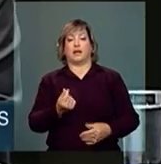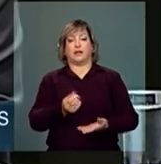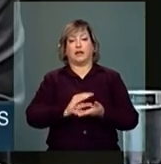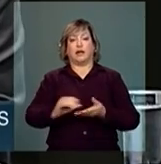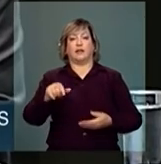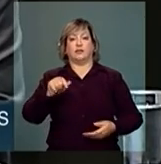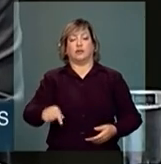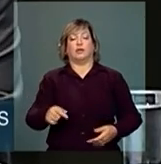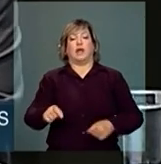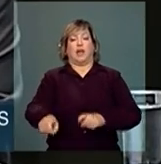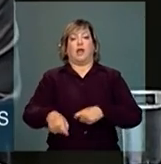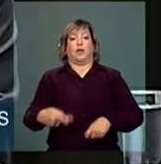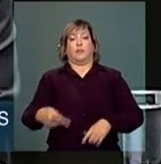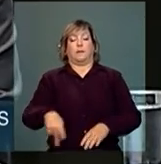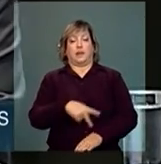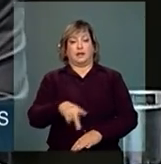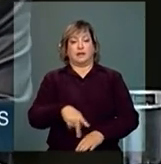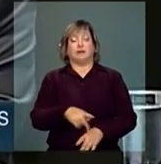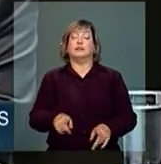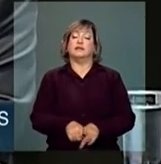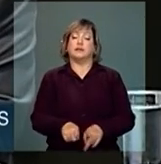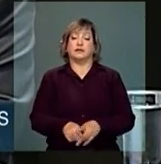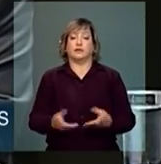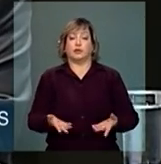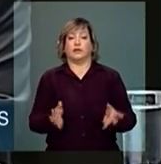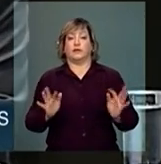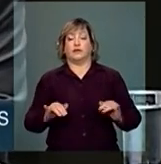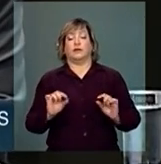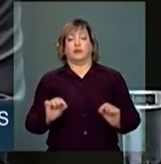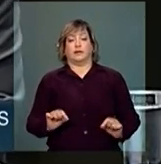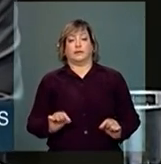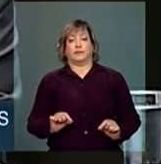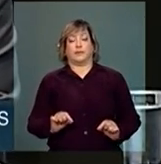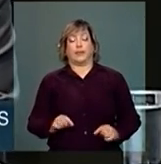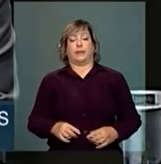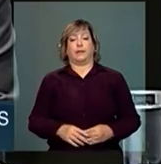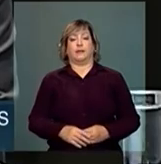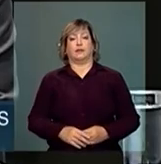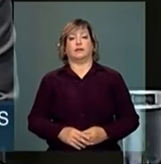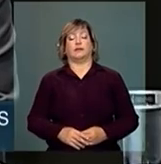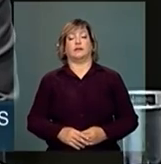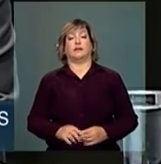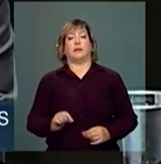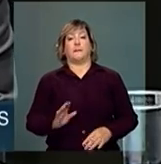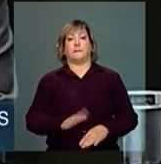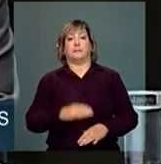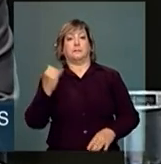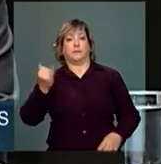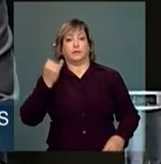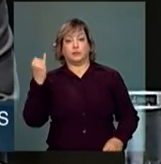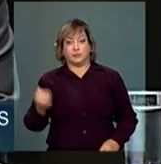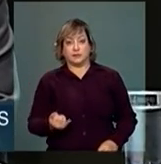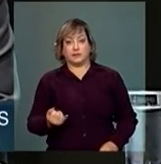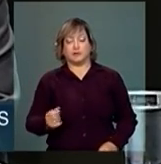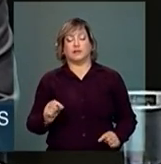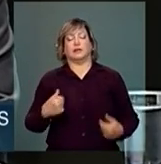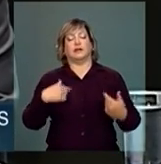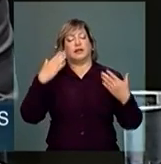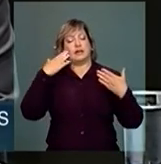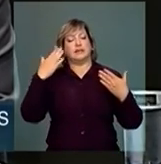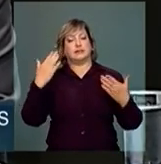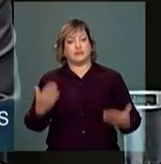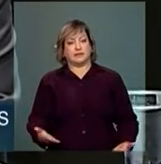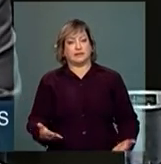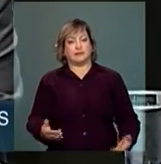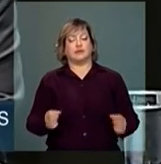nosso país. E, por fim, deixei por último, por considerar mais relevante, é agradecer